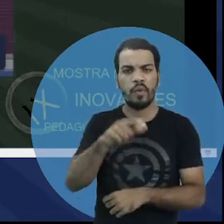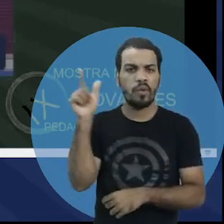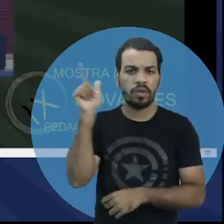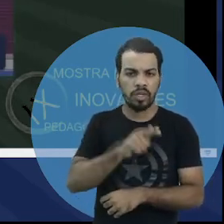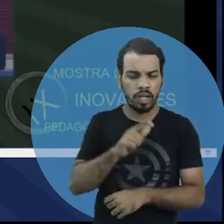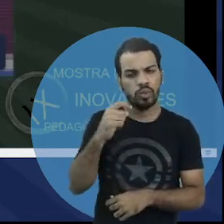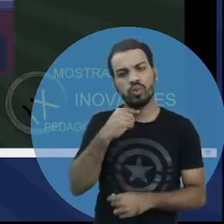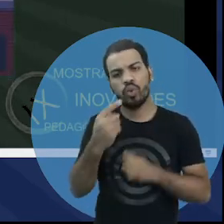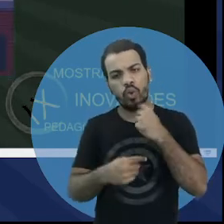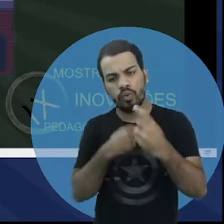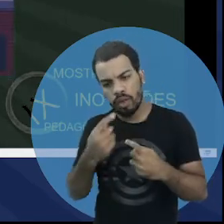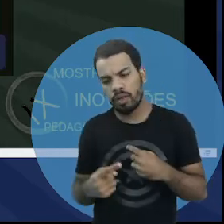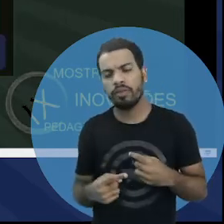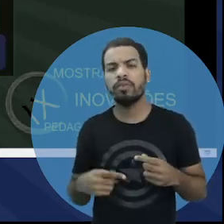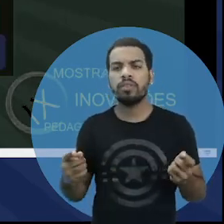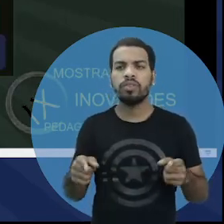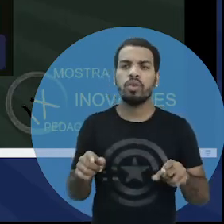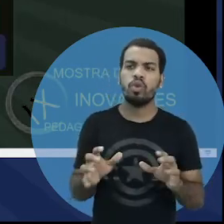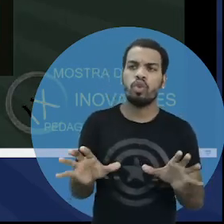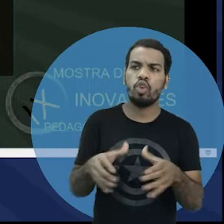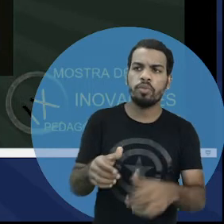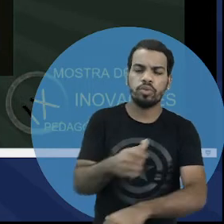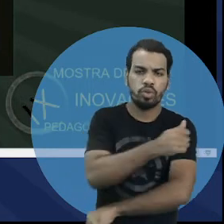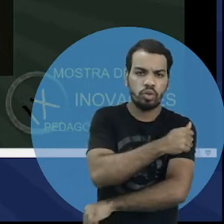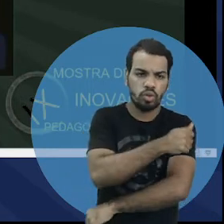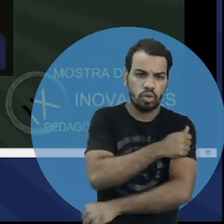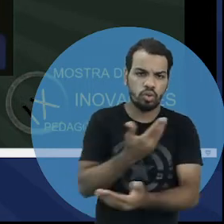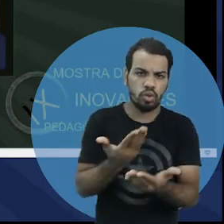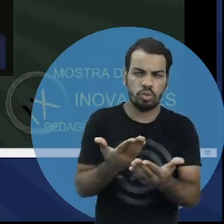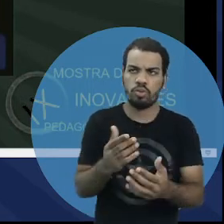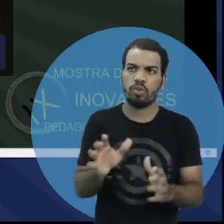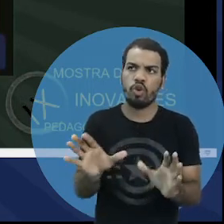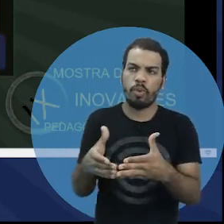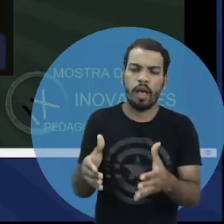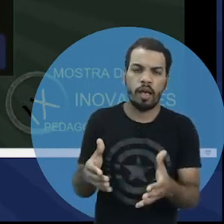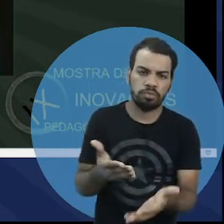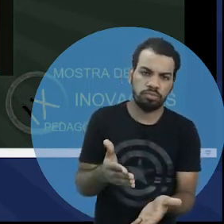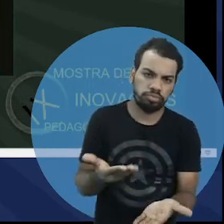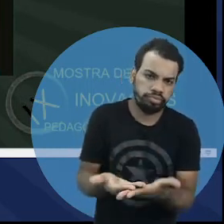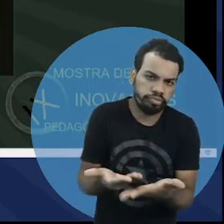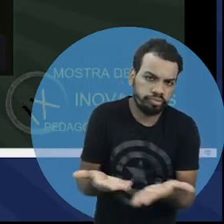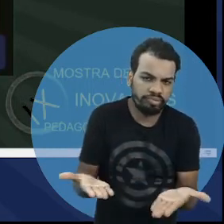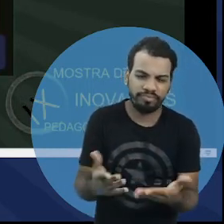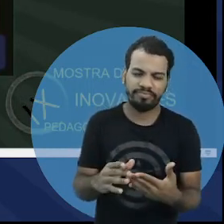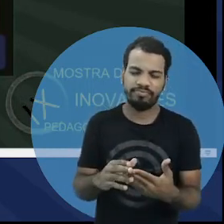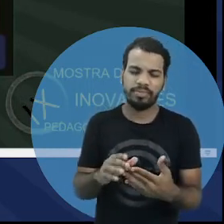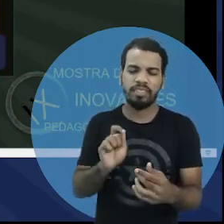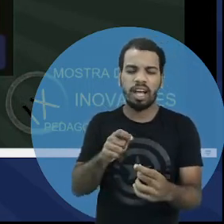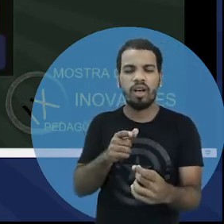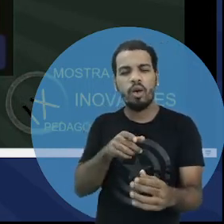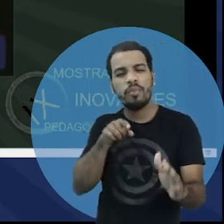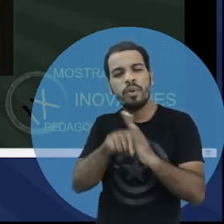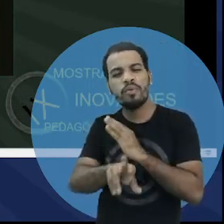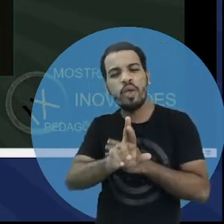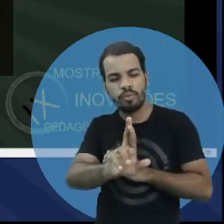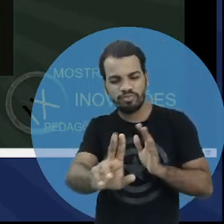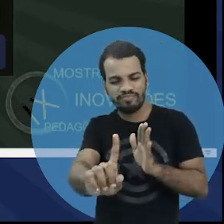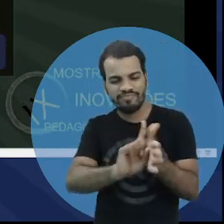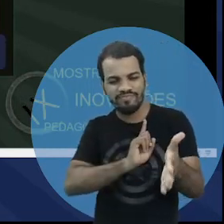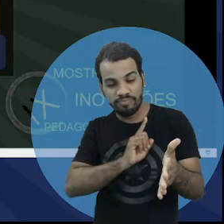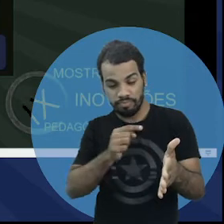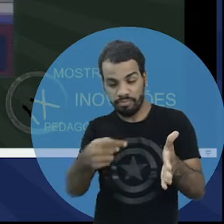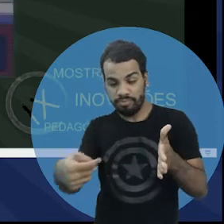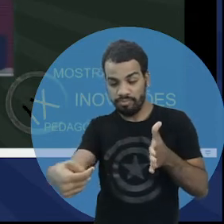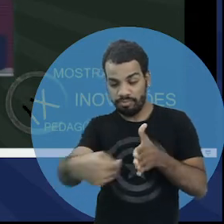tirar dúvidas em grupos de estudo, tirar dúvidas de alunos individuais de forma muito mais tranquila e muito mais